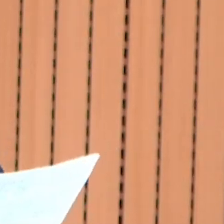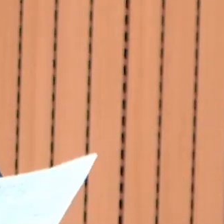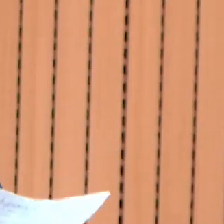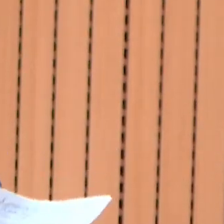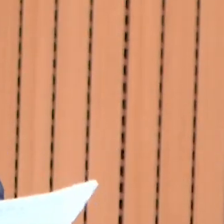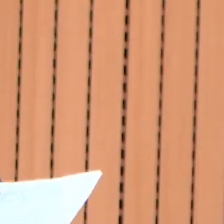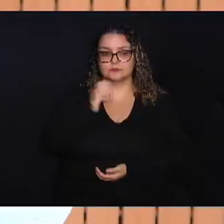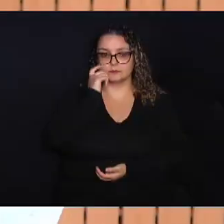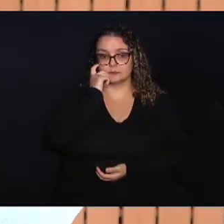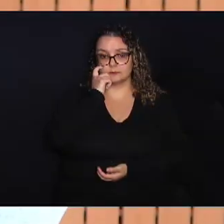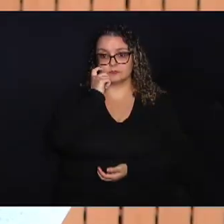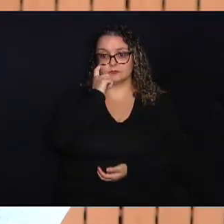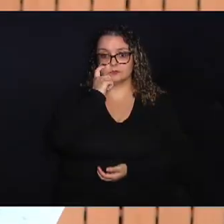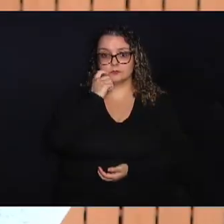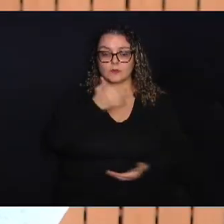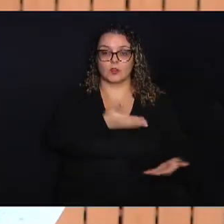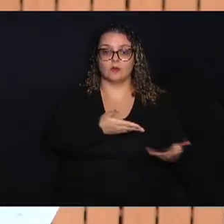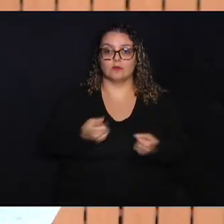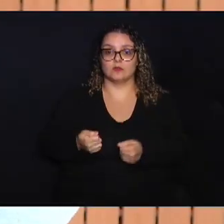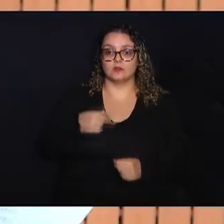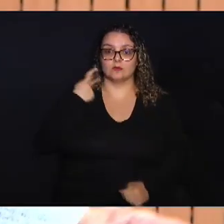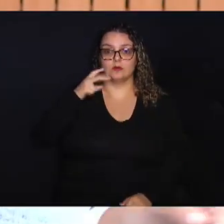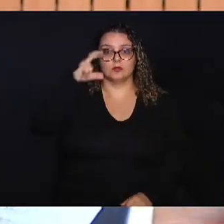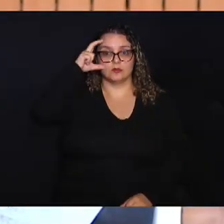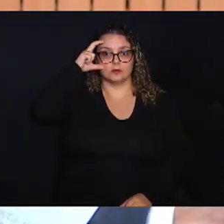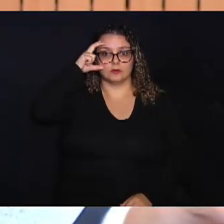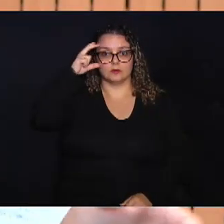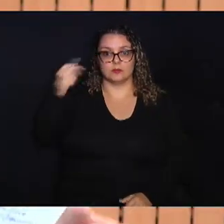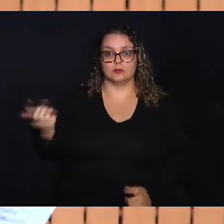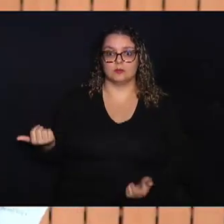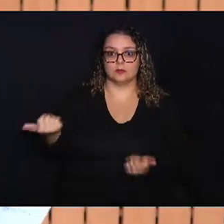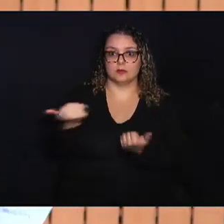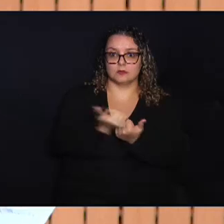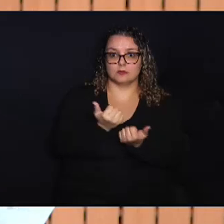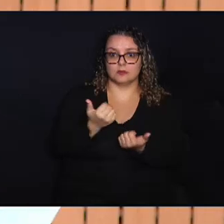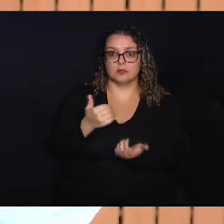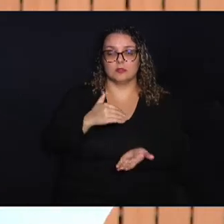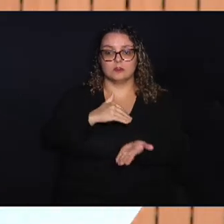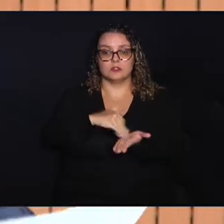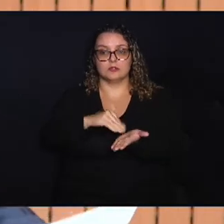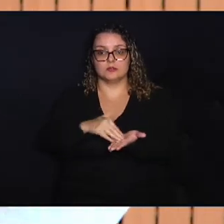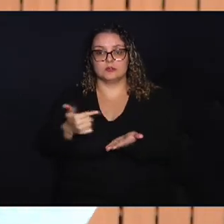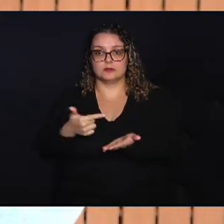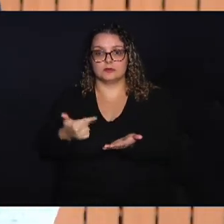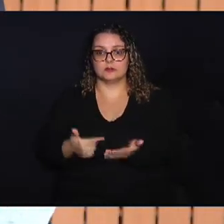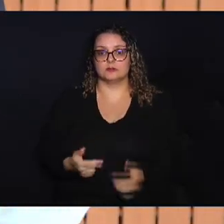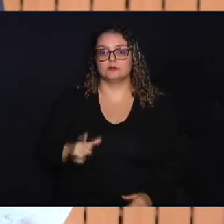Eu convido o vereador Carlinhos Camelô para ocupar a segunda secretaria, por favor.